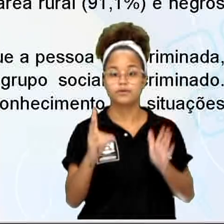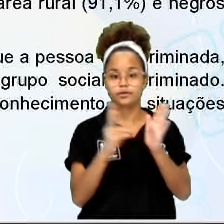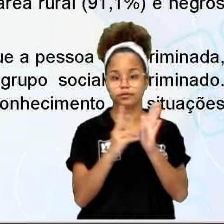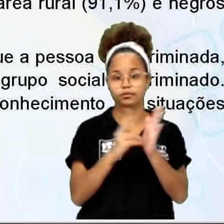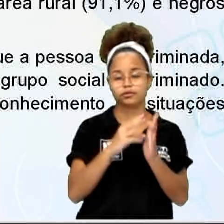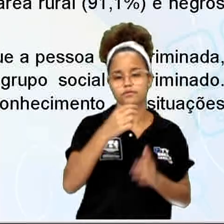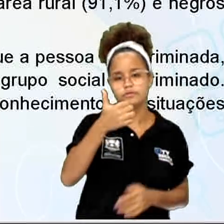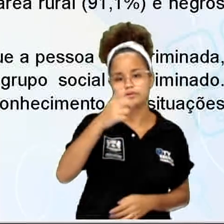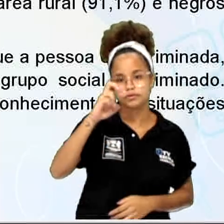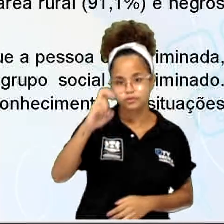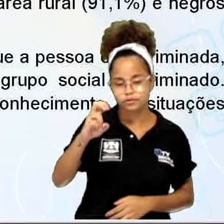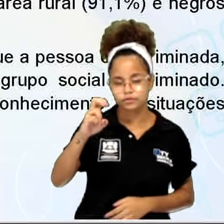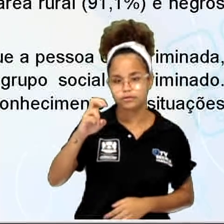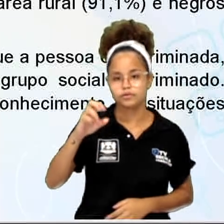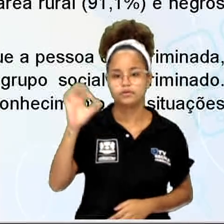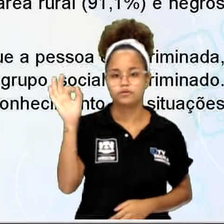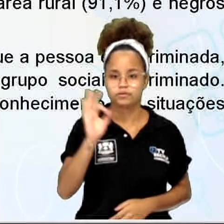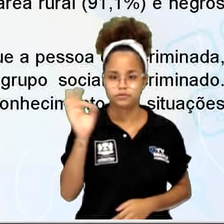95,3% e pobres,